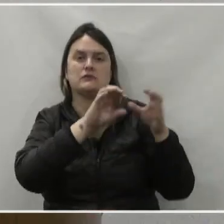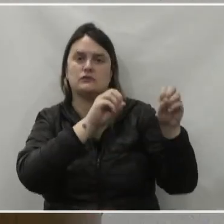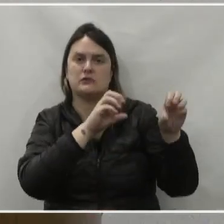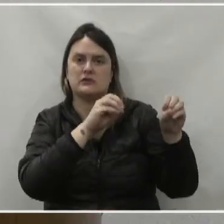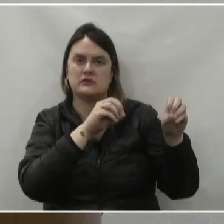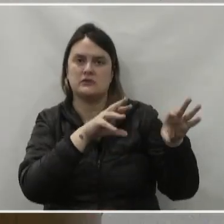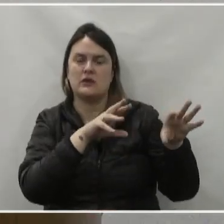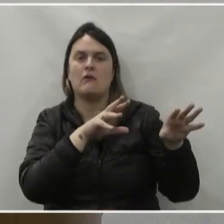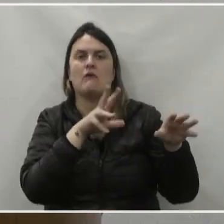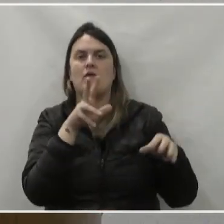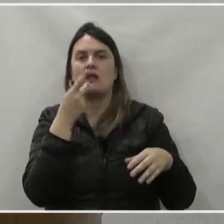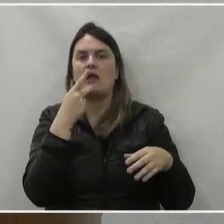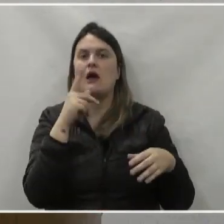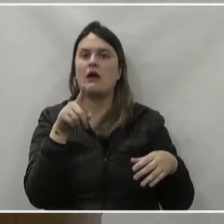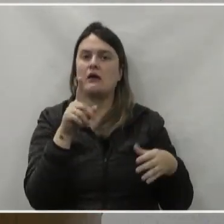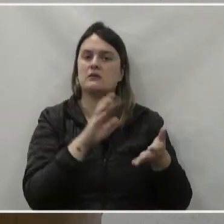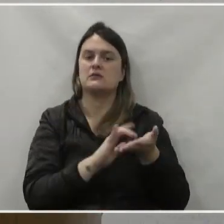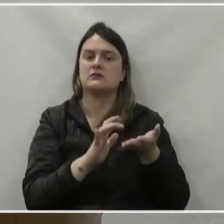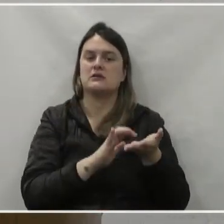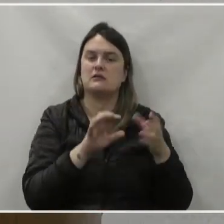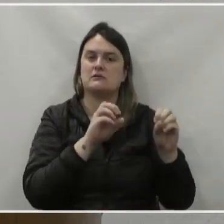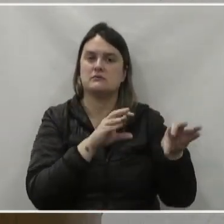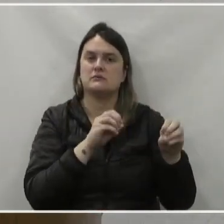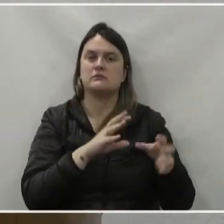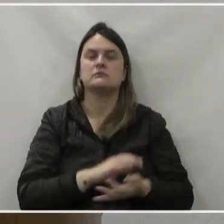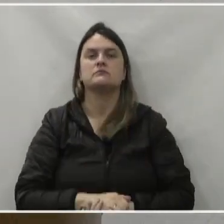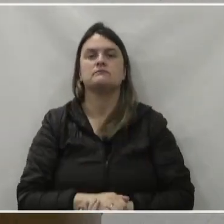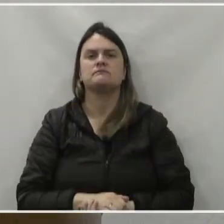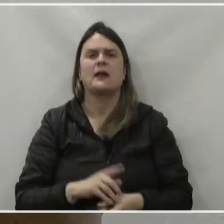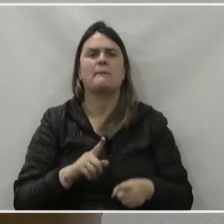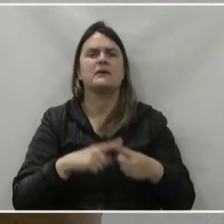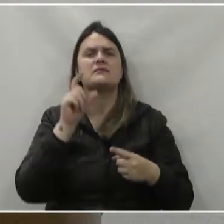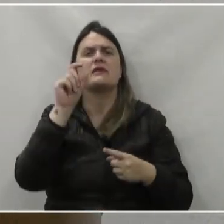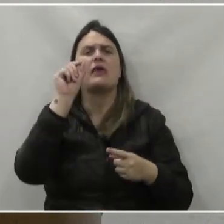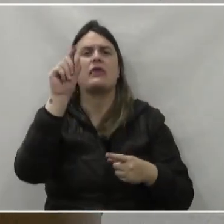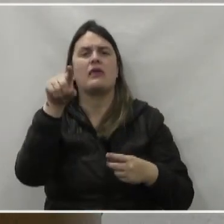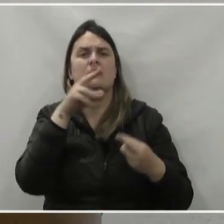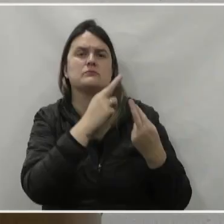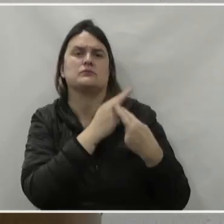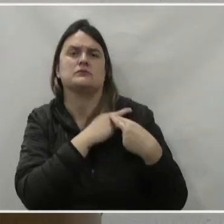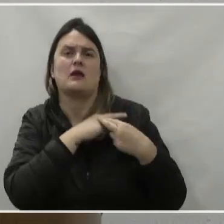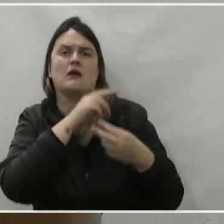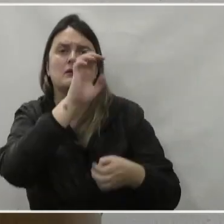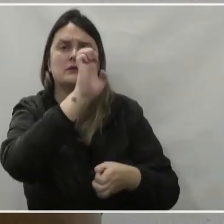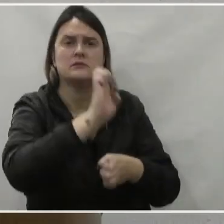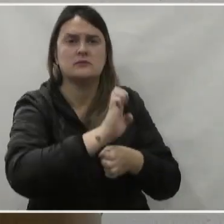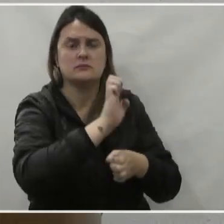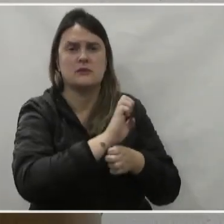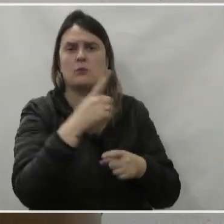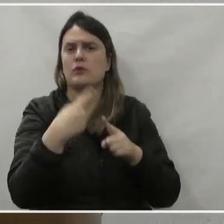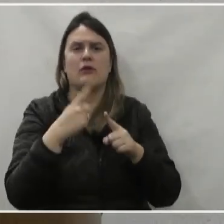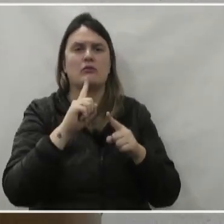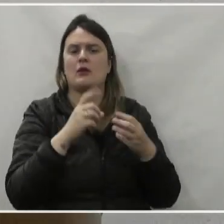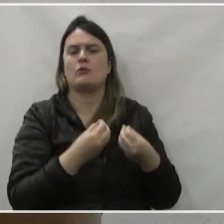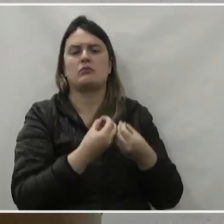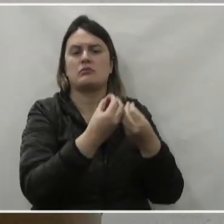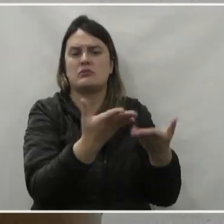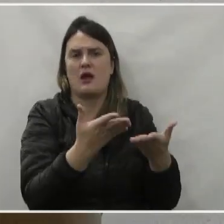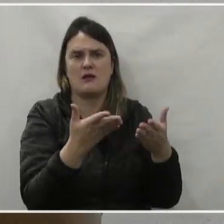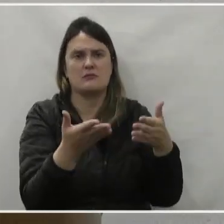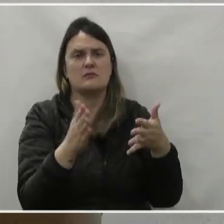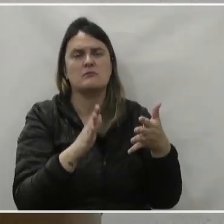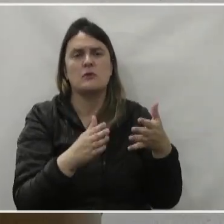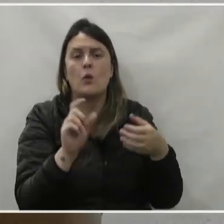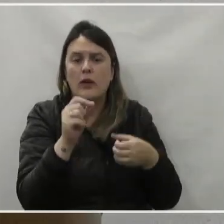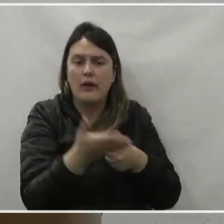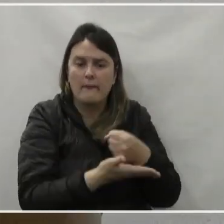para capitalizar o feito na imprensa. Mas quem responsabiliza o Estado por não oferecer sequer o mínimo